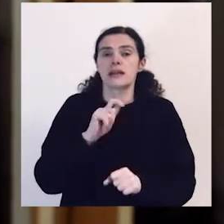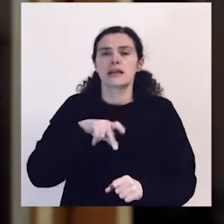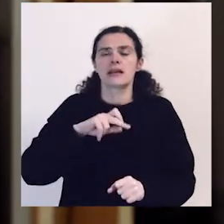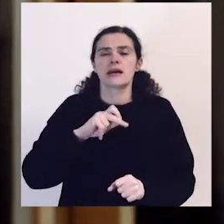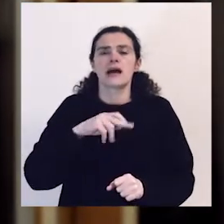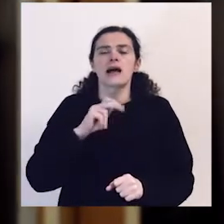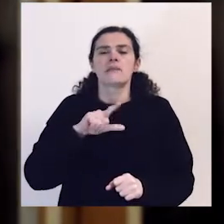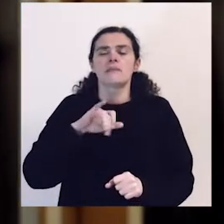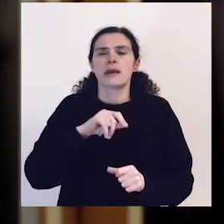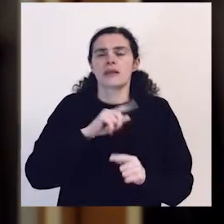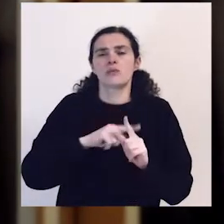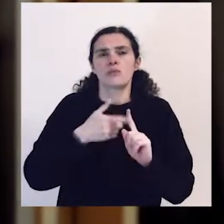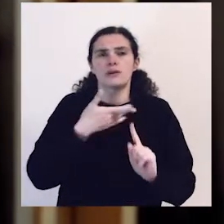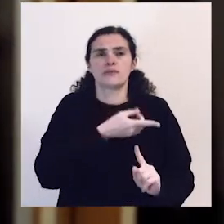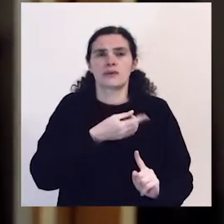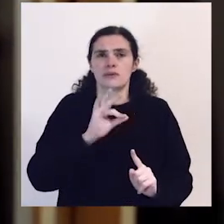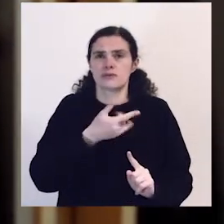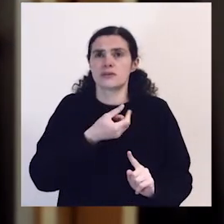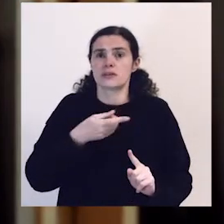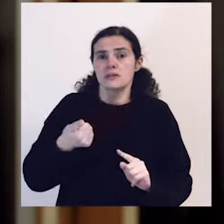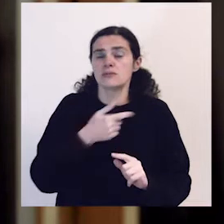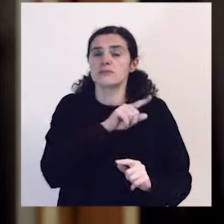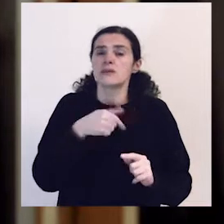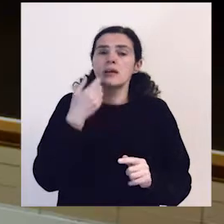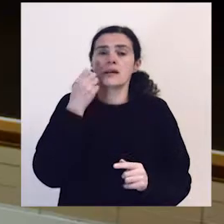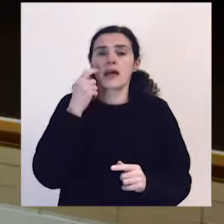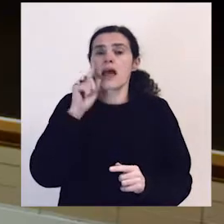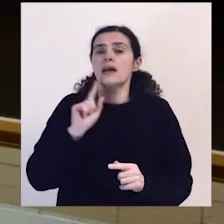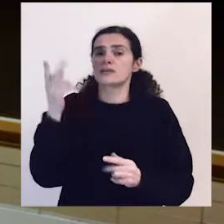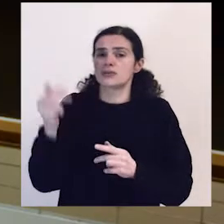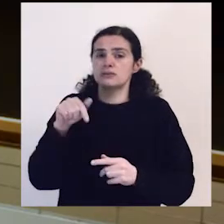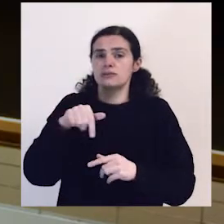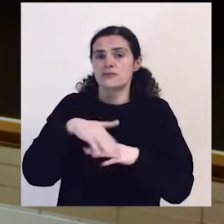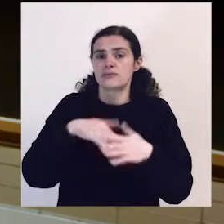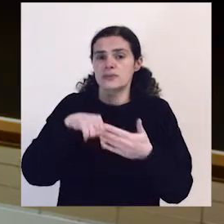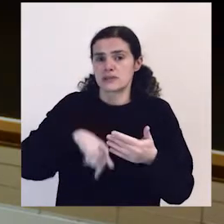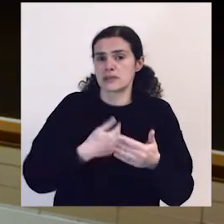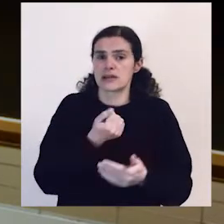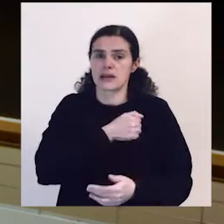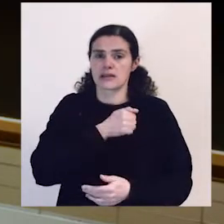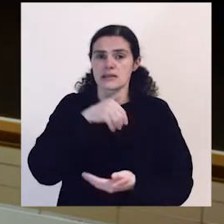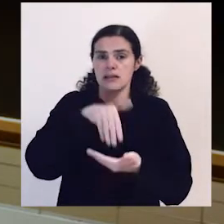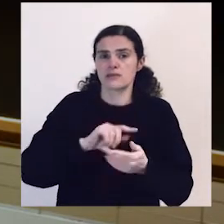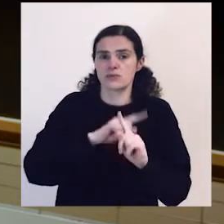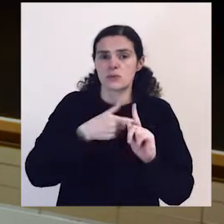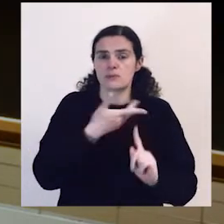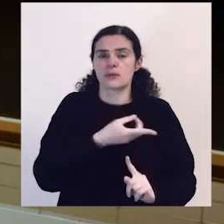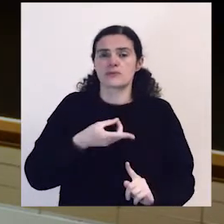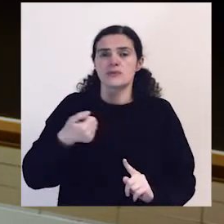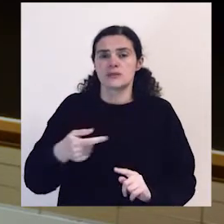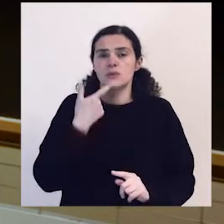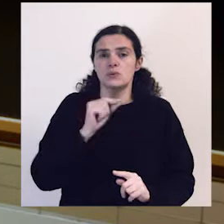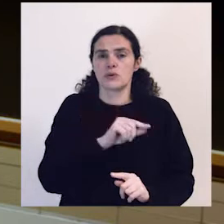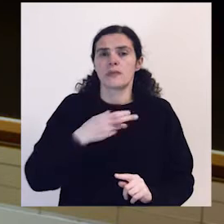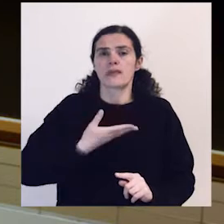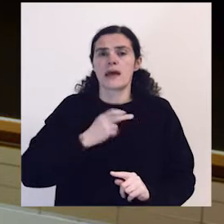Helena Almeida, sem título 1994-95, que foi produzida pela artista para a exposição que teve na Casa de Serralves em 1995. A exposição